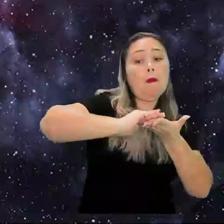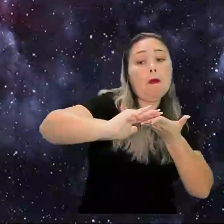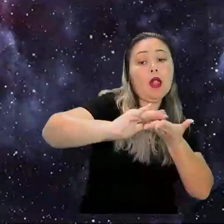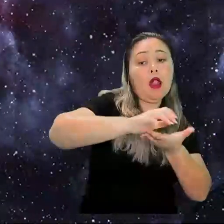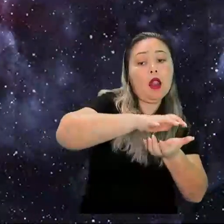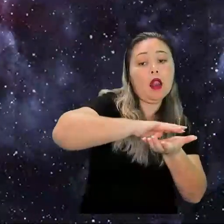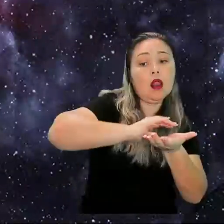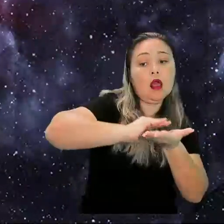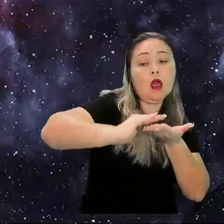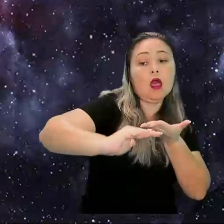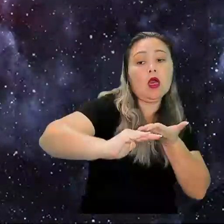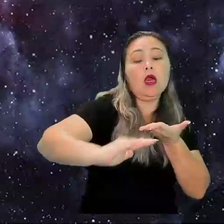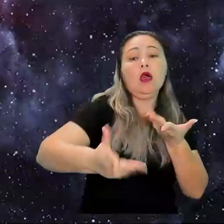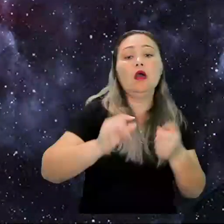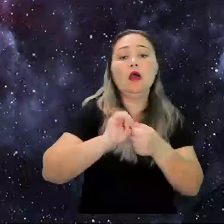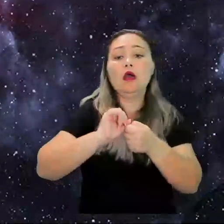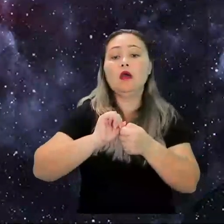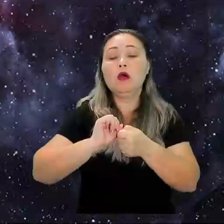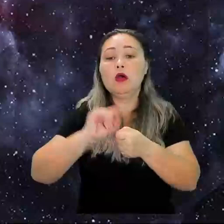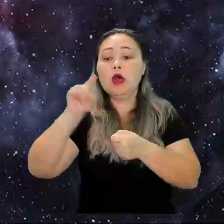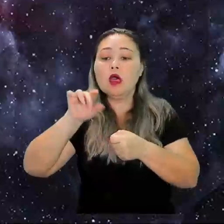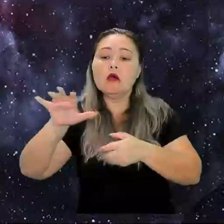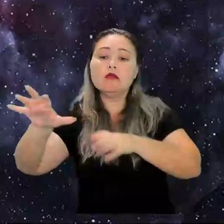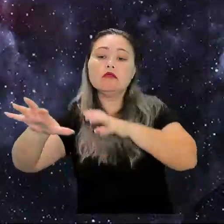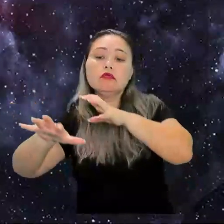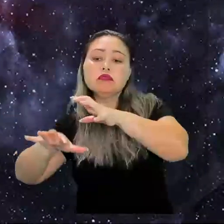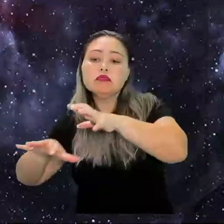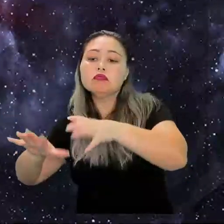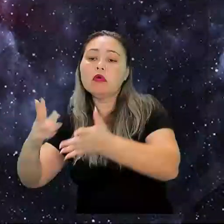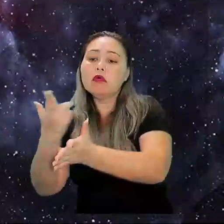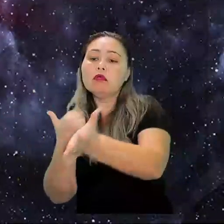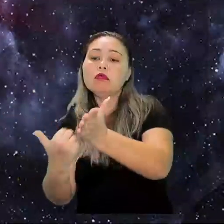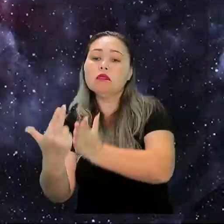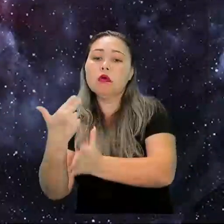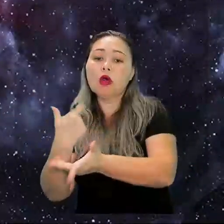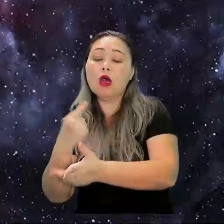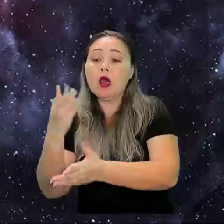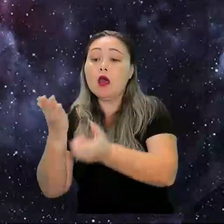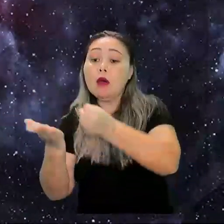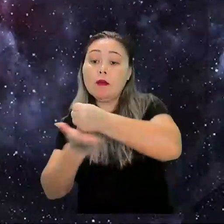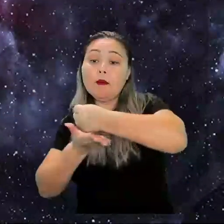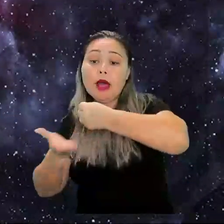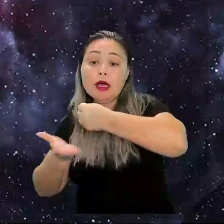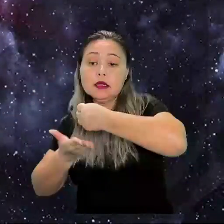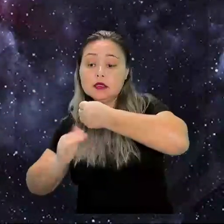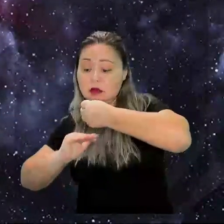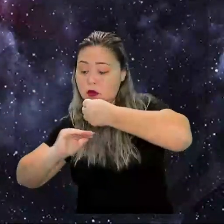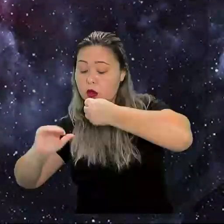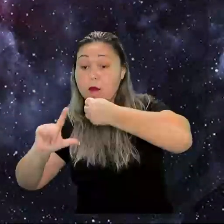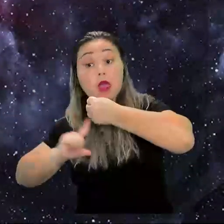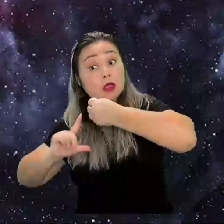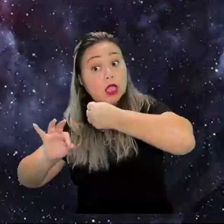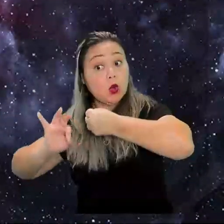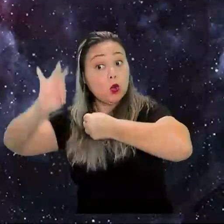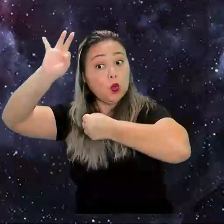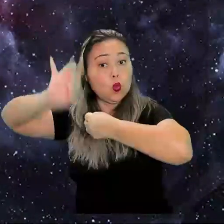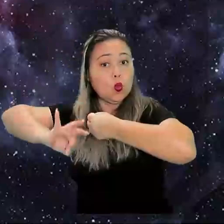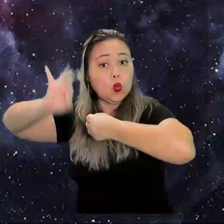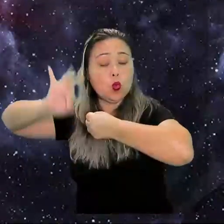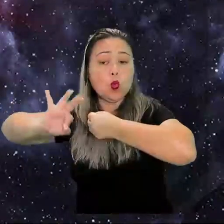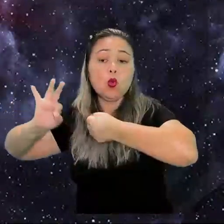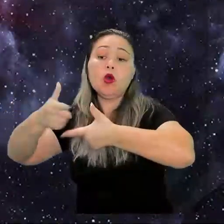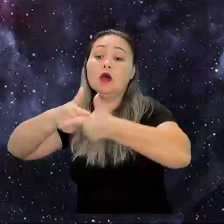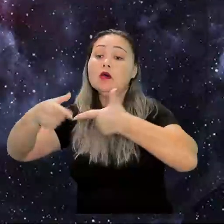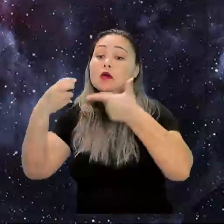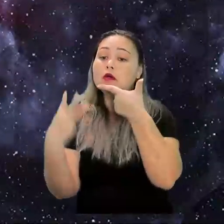agora, tá? Quando a figura espacial só tiver uma base, mesmo que tenha altura, tem que dividir